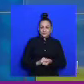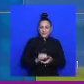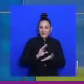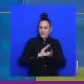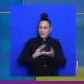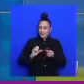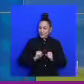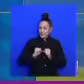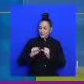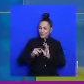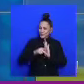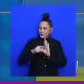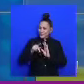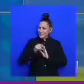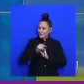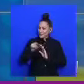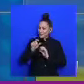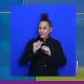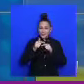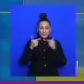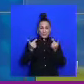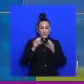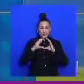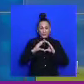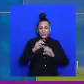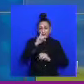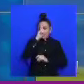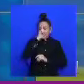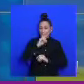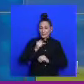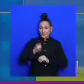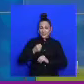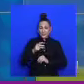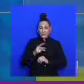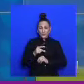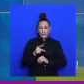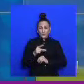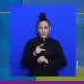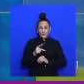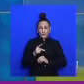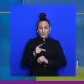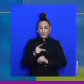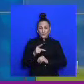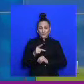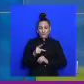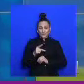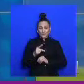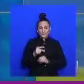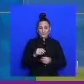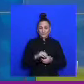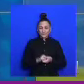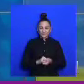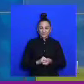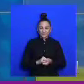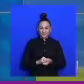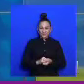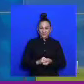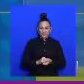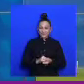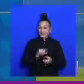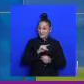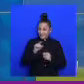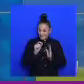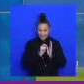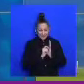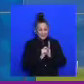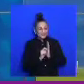Este prêmio pode sair para você hoje. Boa sorte. Bola amarela, número 12. Amarela, 12. E